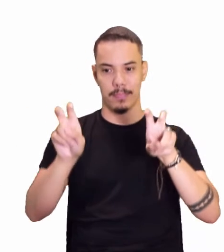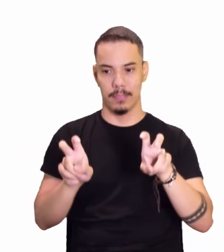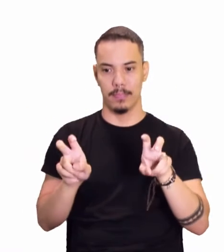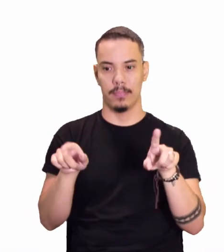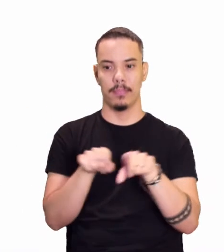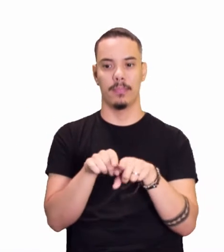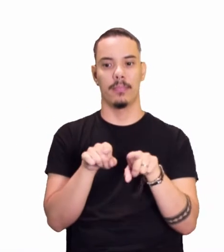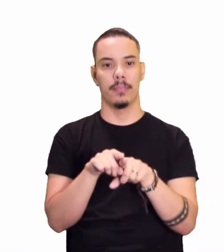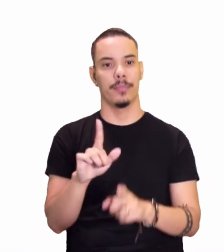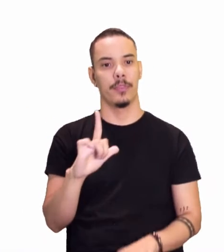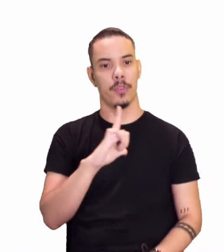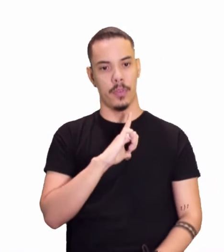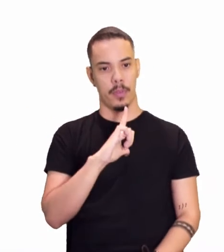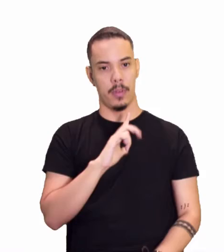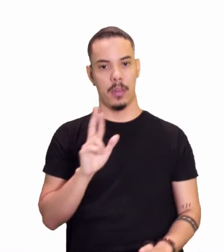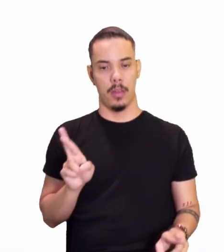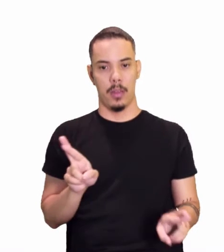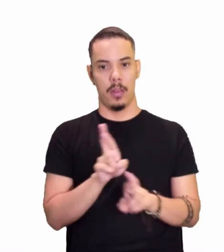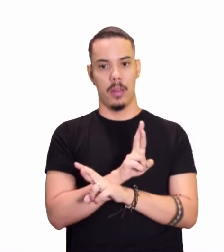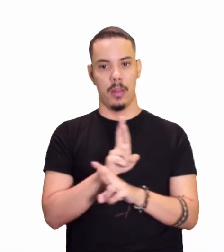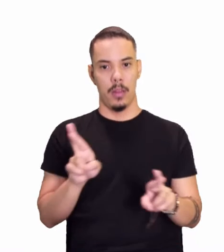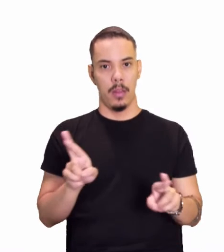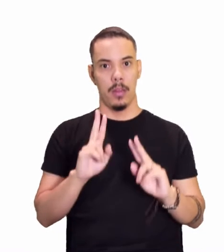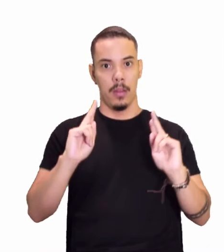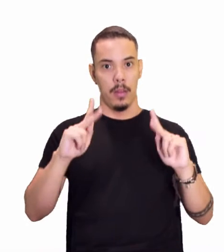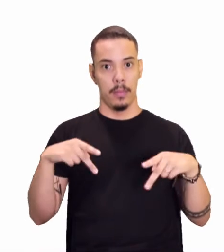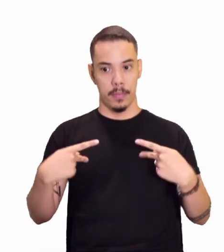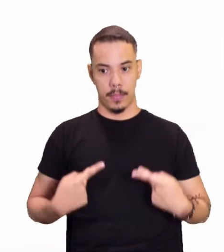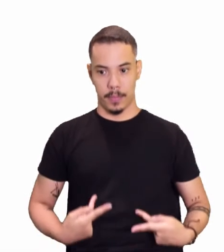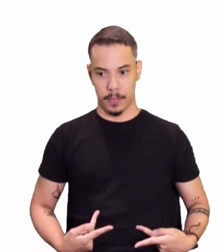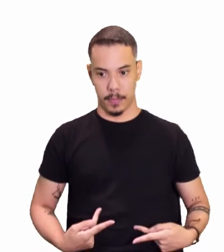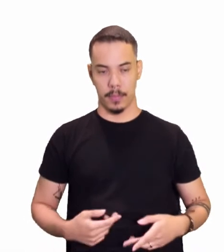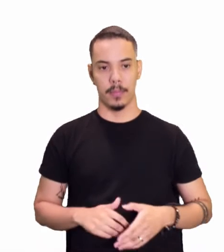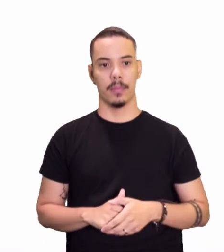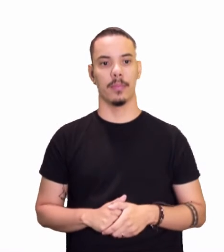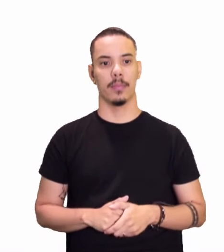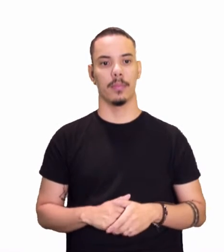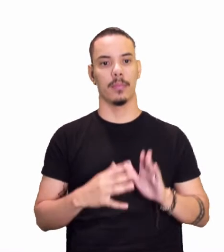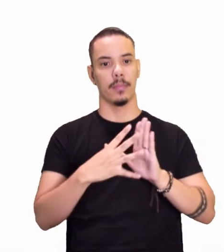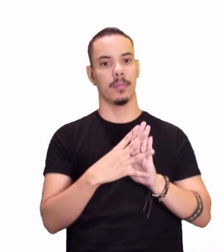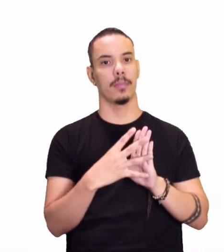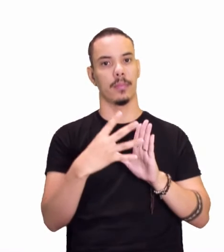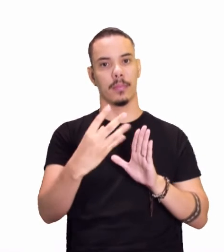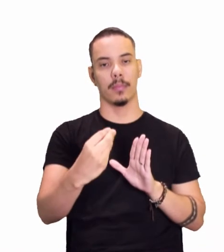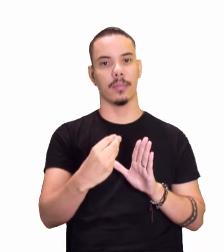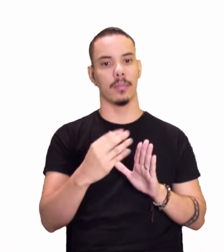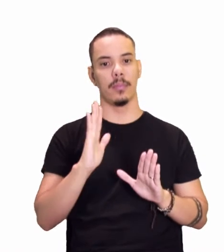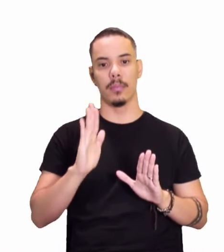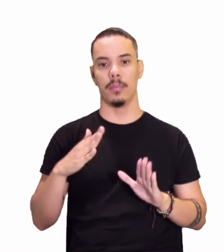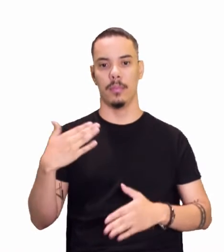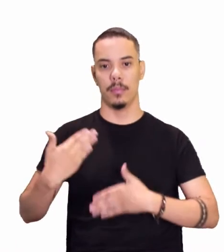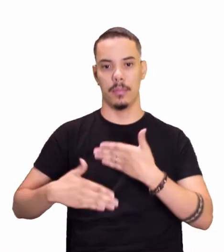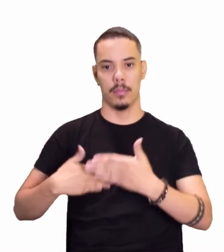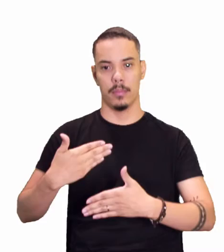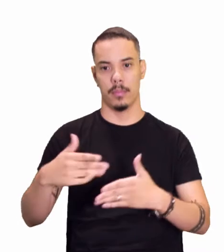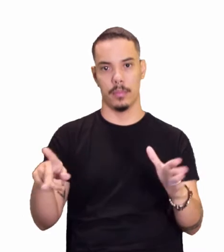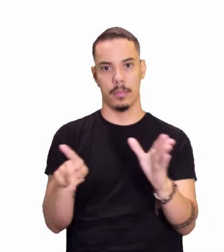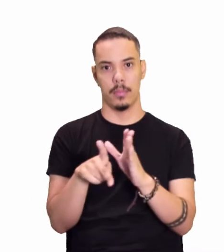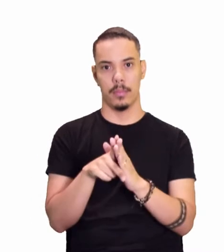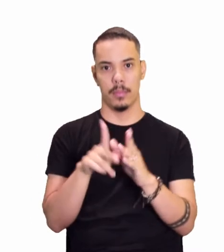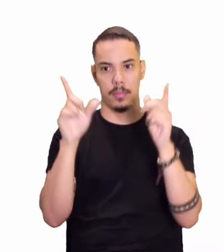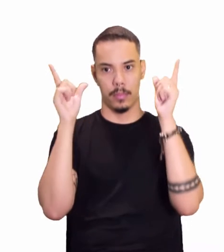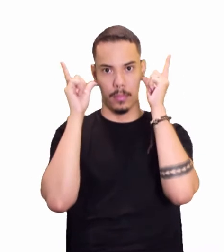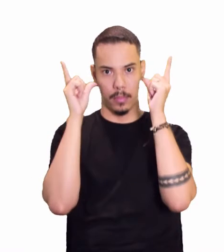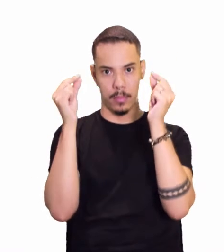que tivessem relação com a figura humana, inspirados por clássicos da antiguidade